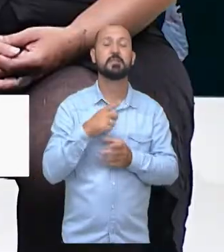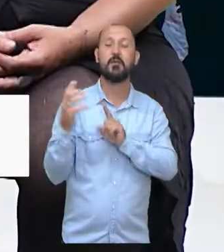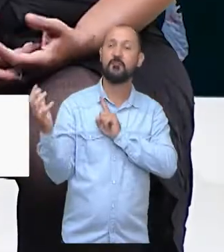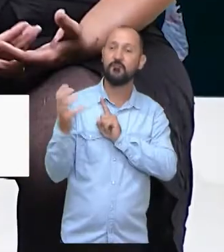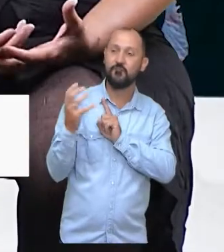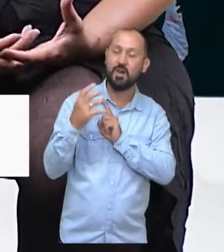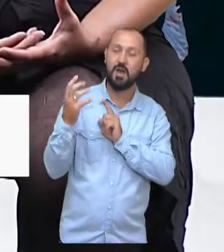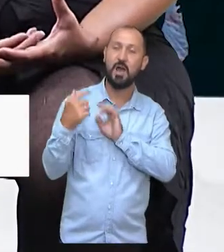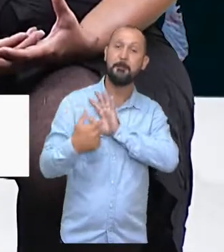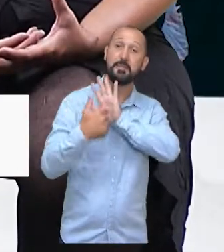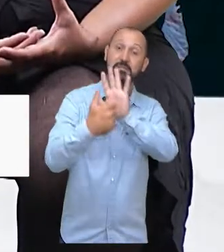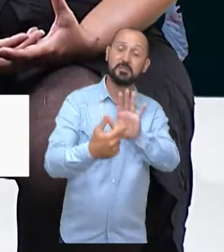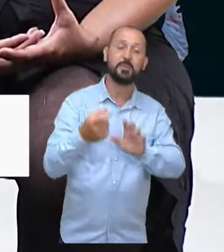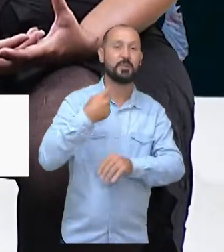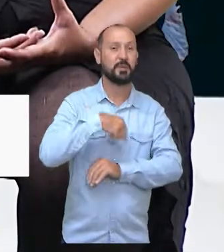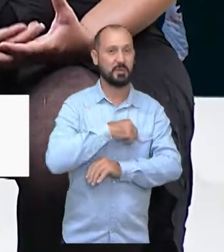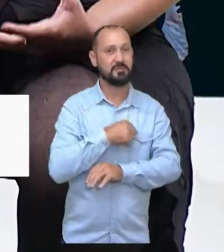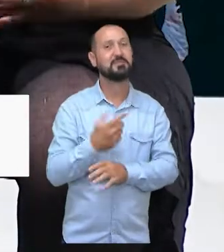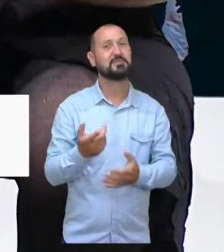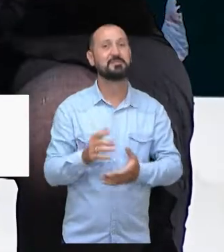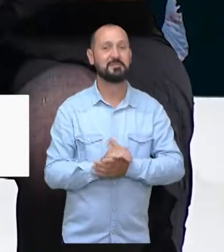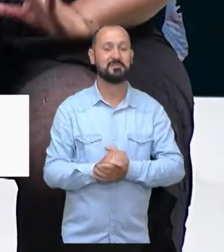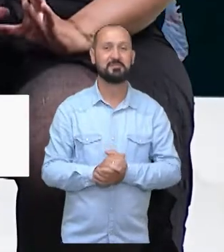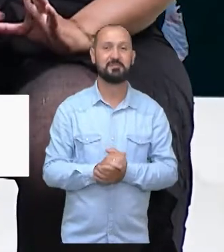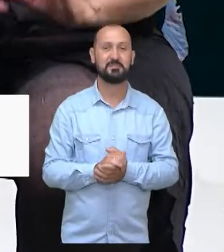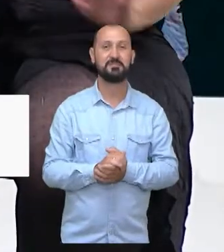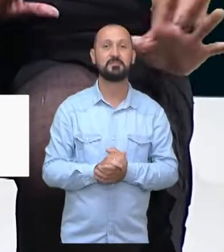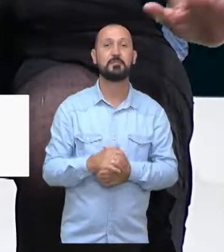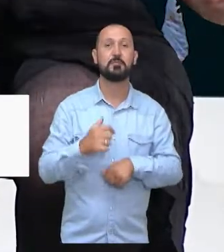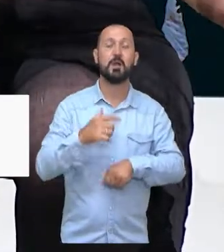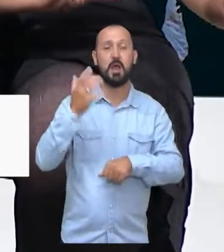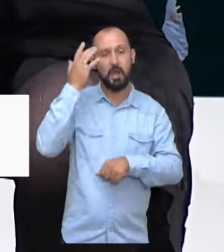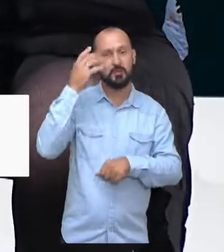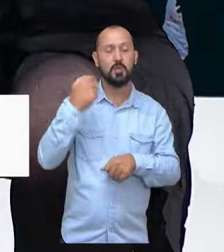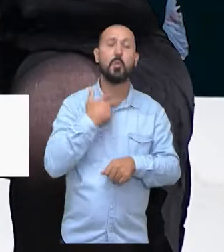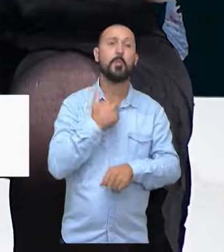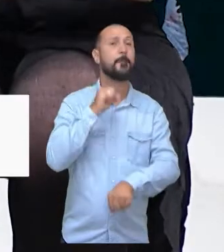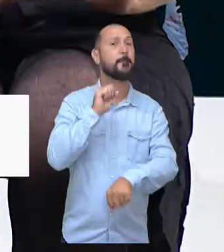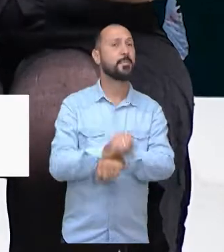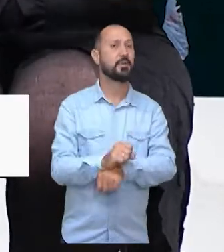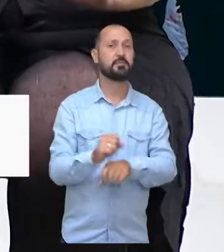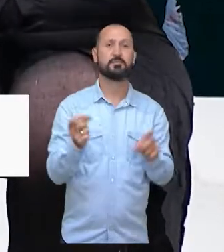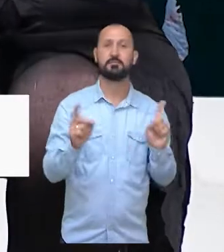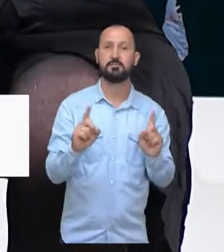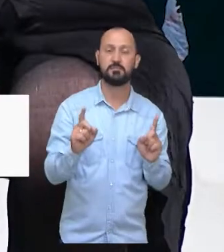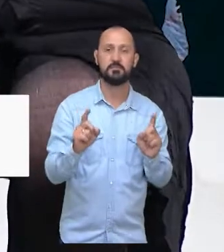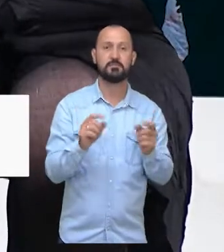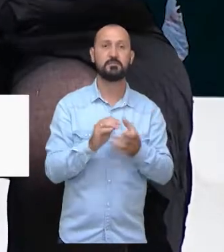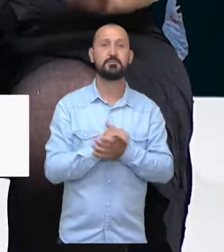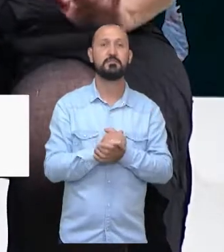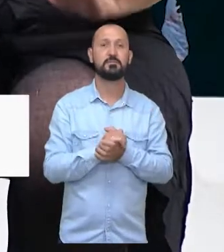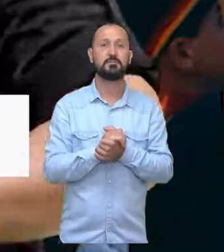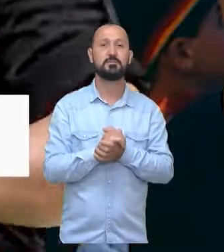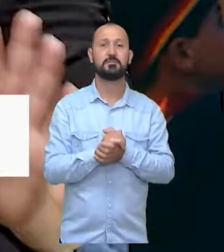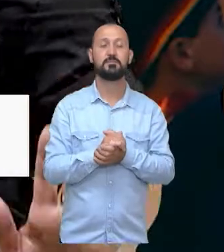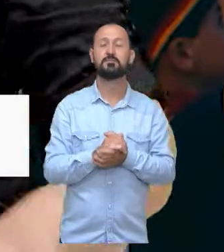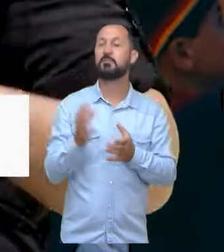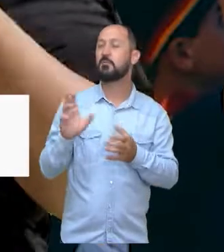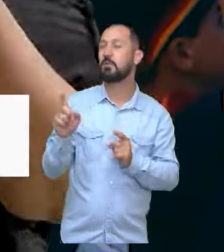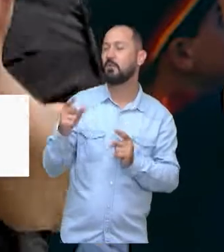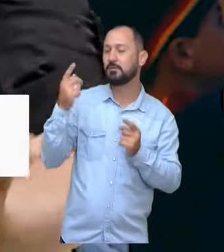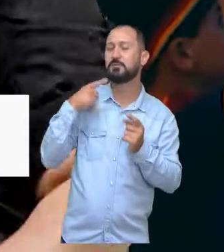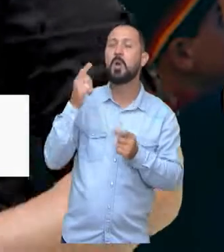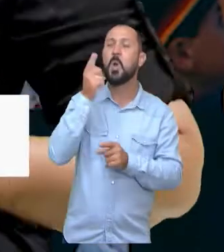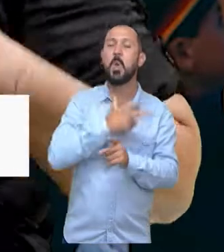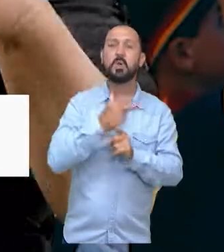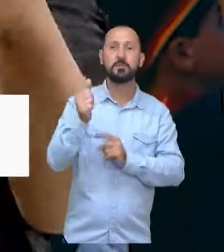para a gente. Então eu acho que esse movimento não pode parar, a gente não pode chegar num lugar onde a gente, não, agora está tudo conquistado. Não, a